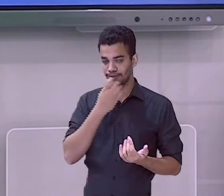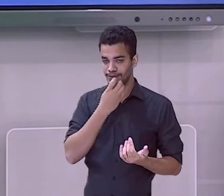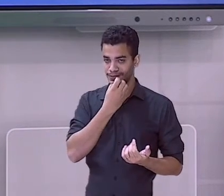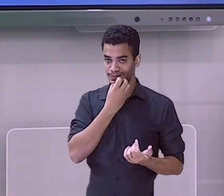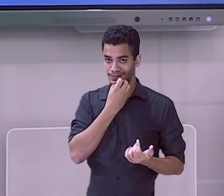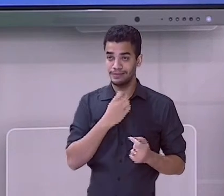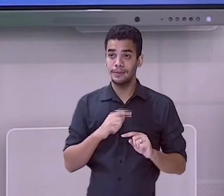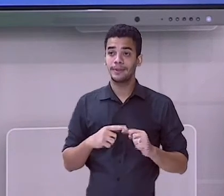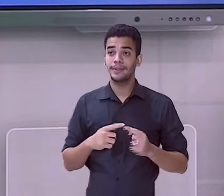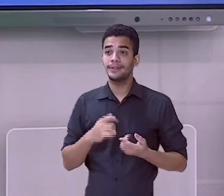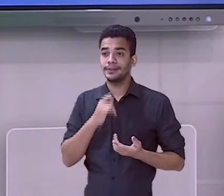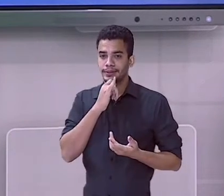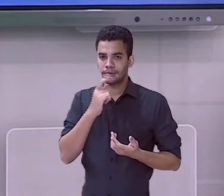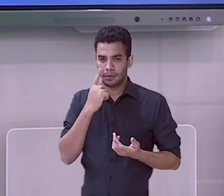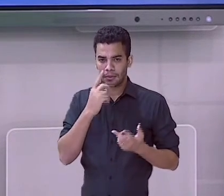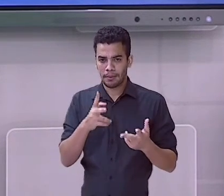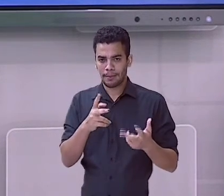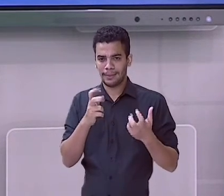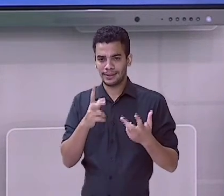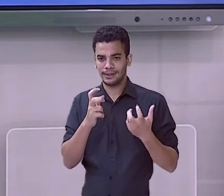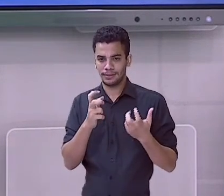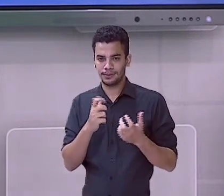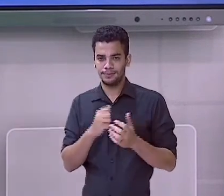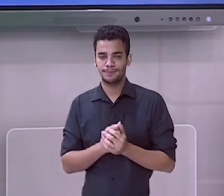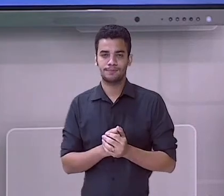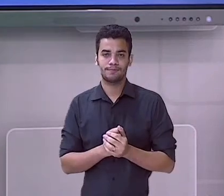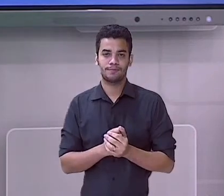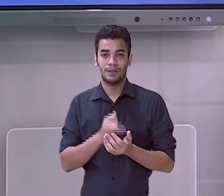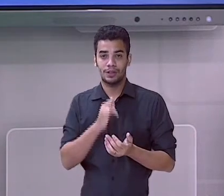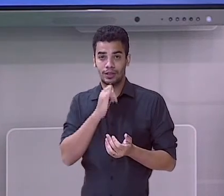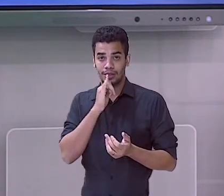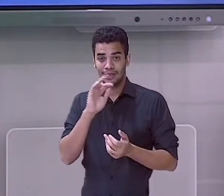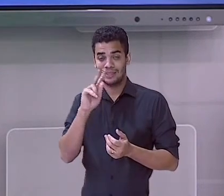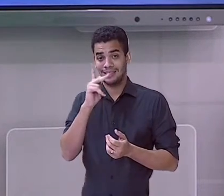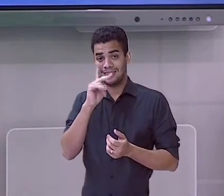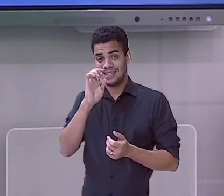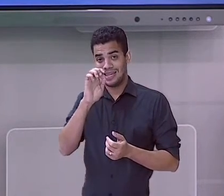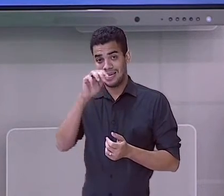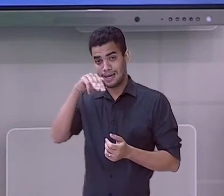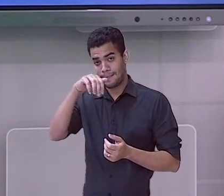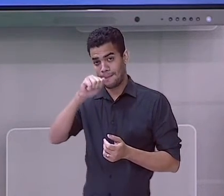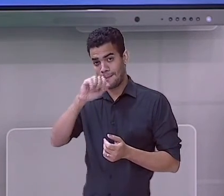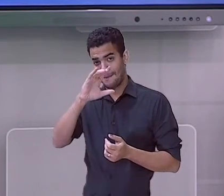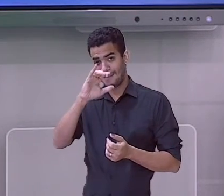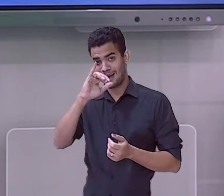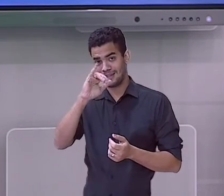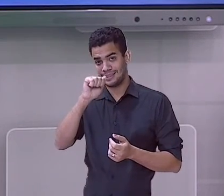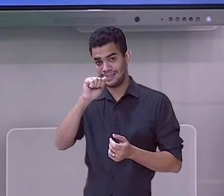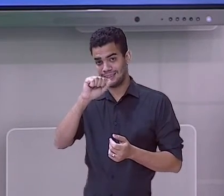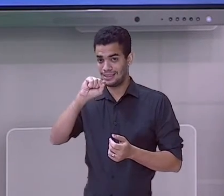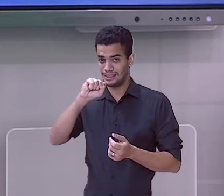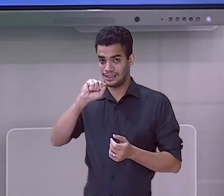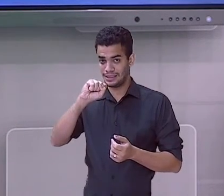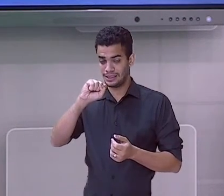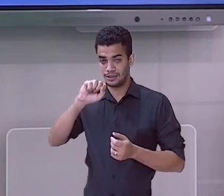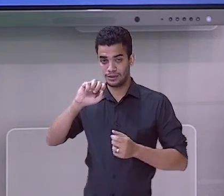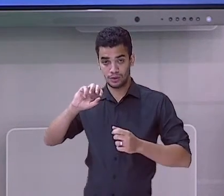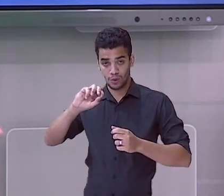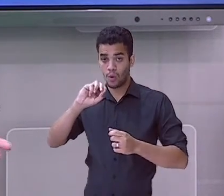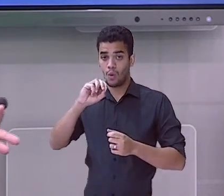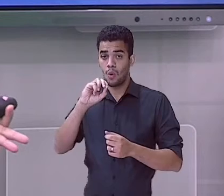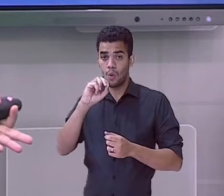quem? As hemácias, que são os nossos glóbulos vermelhos. Para